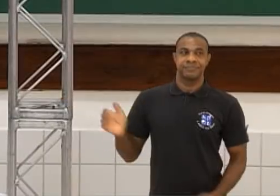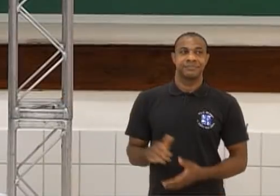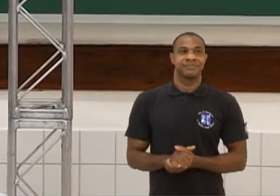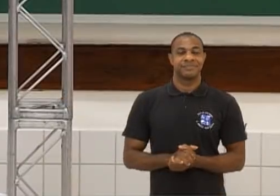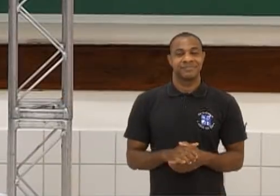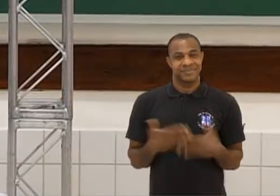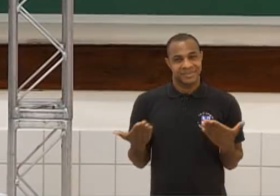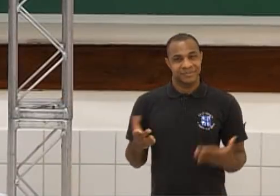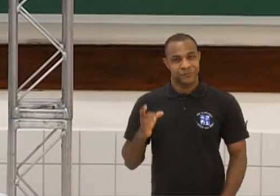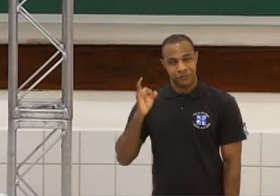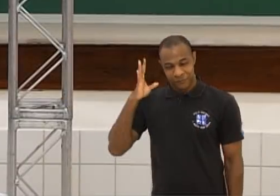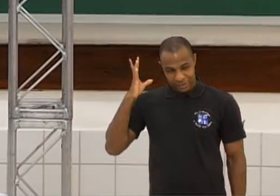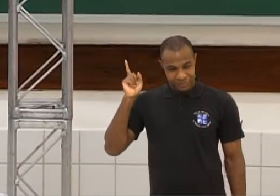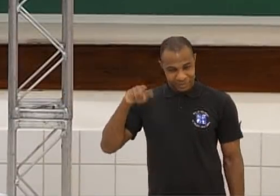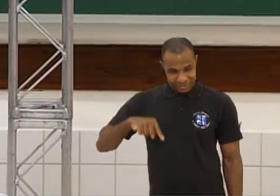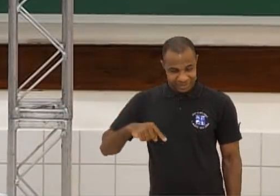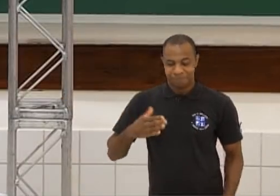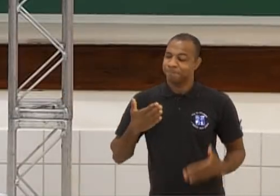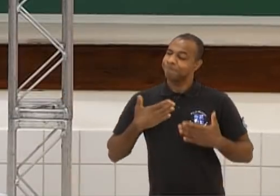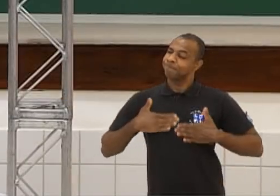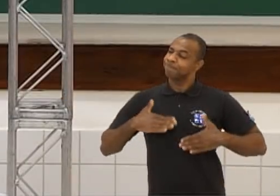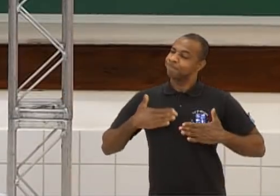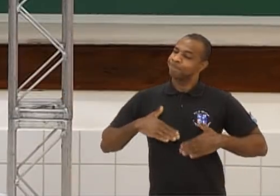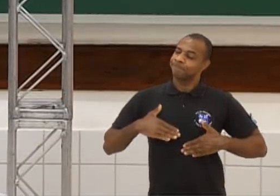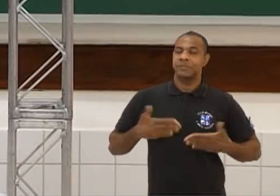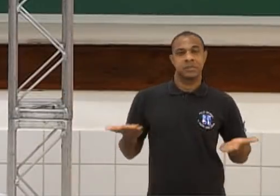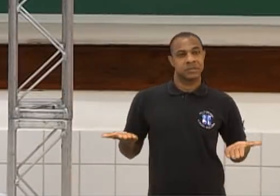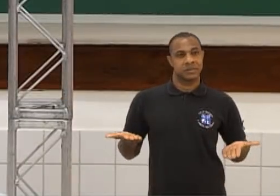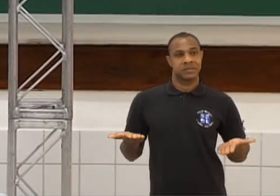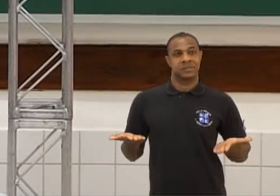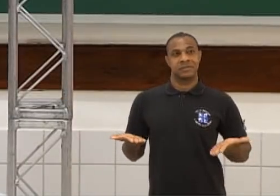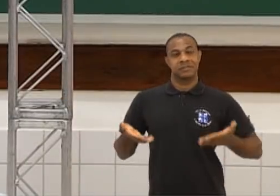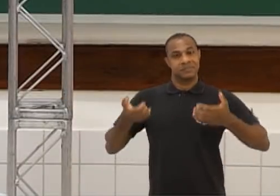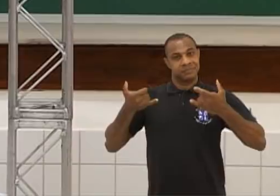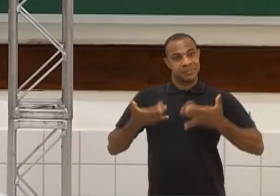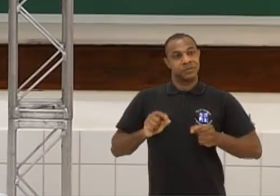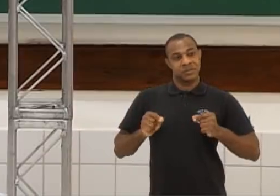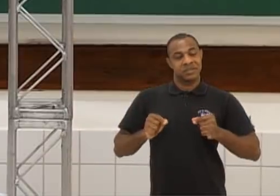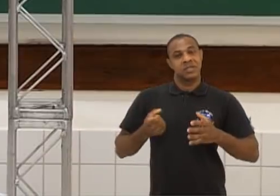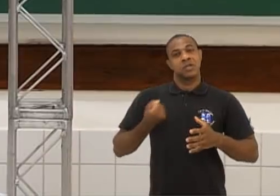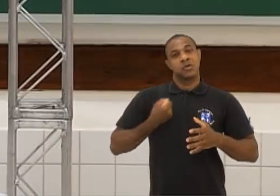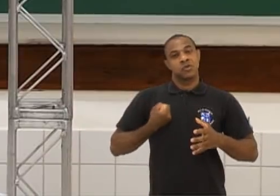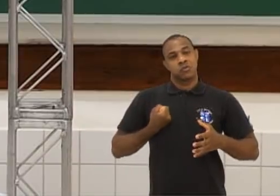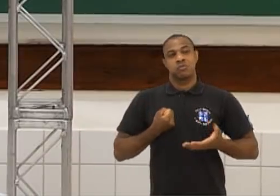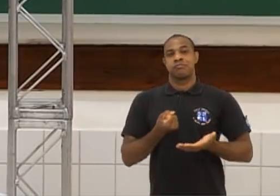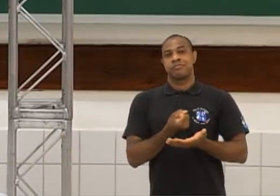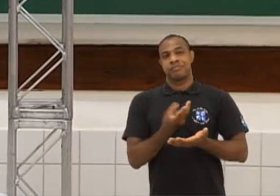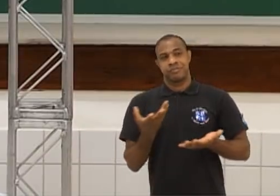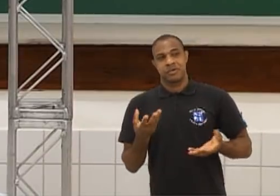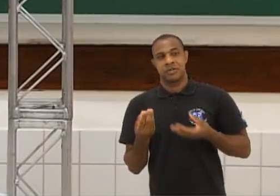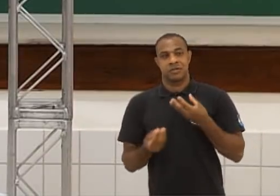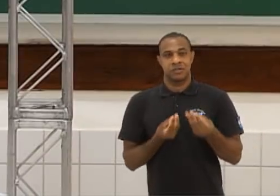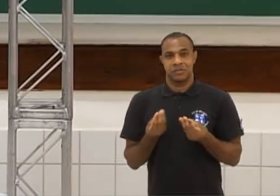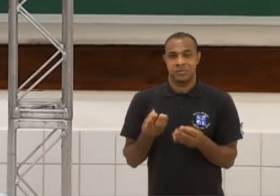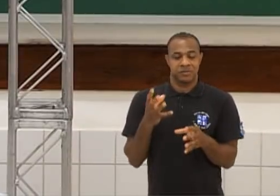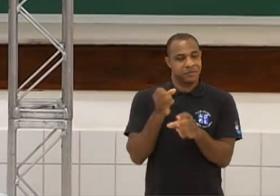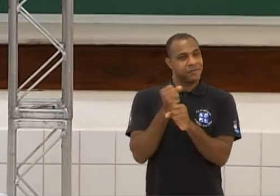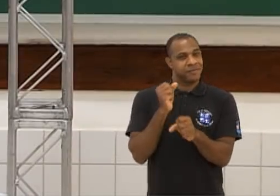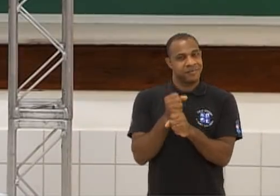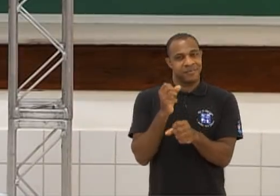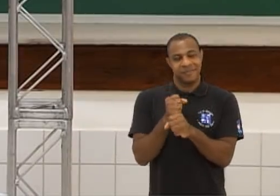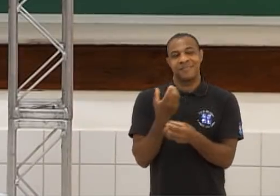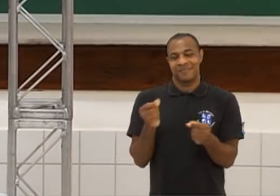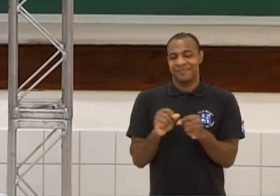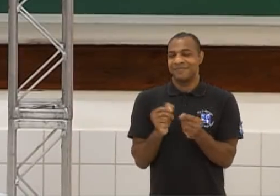daí? Fácil? É tranquilo, né? Porque a gente está trabalhando com as nossas operações, né? Somente as famosas continhas que